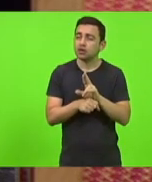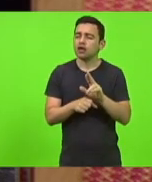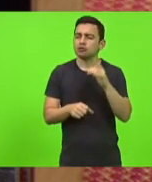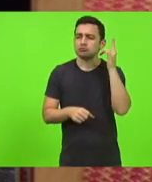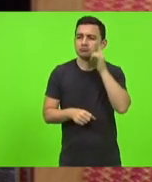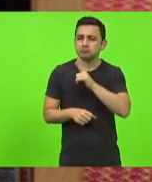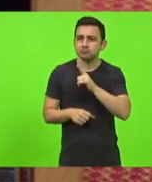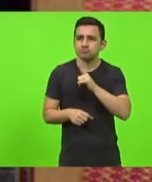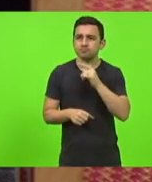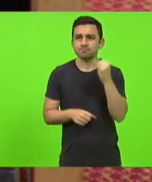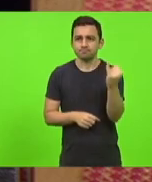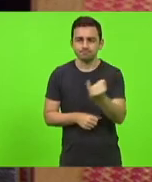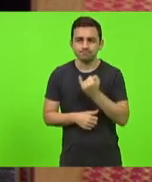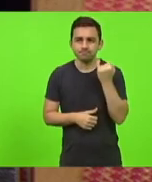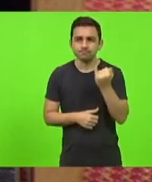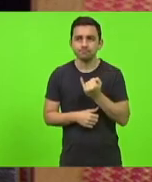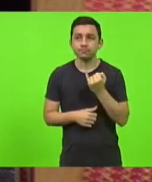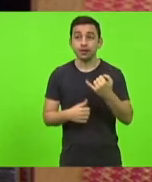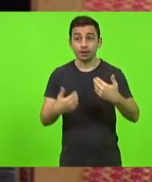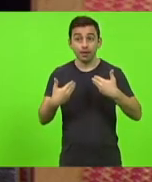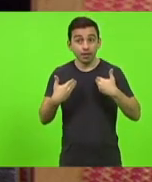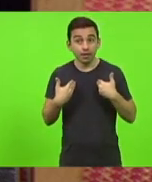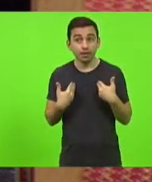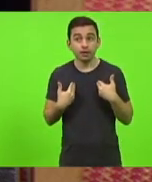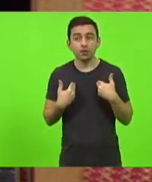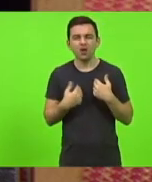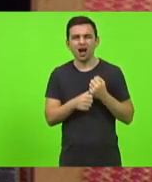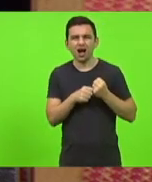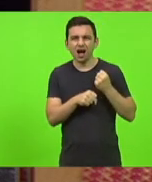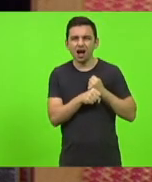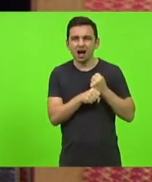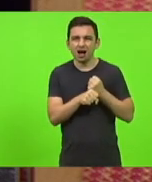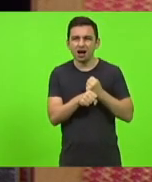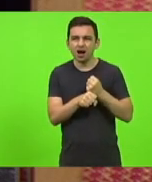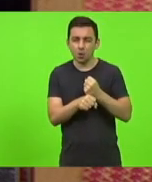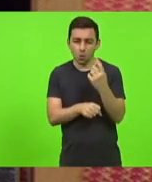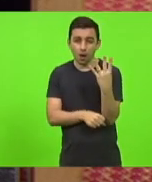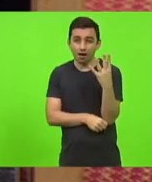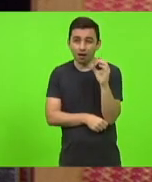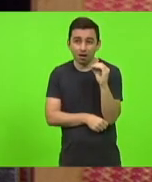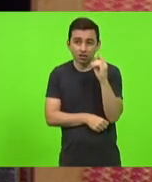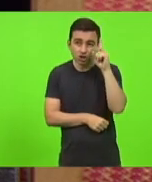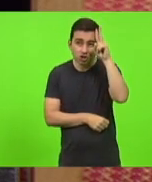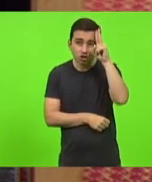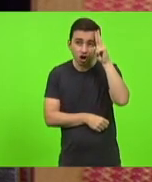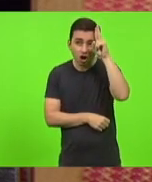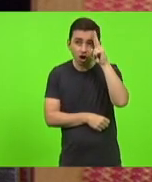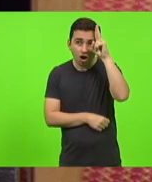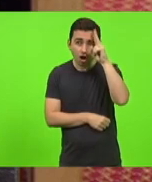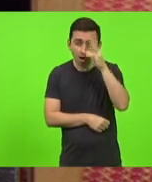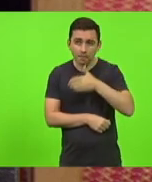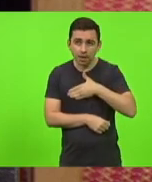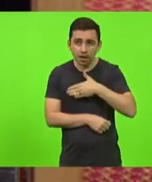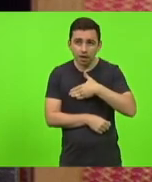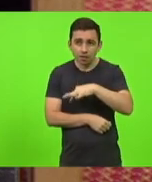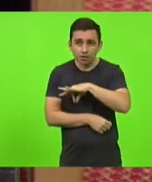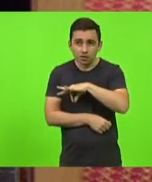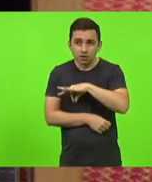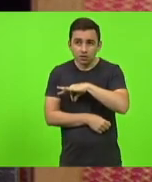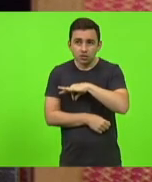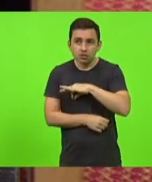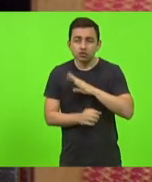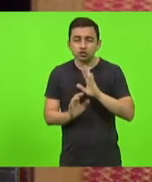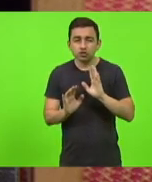muito importante. Eu, nesses 40 anos de história policial, ouvi muitas vezes